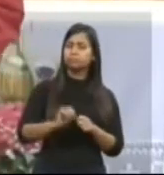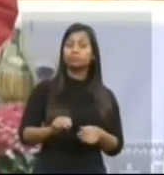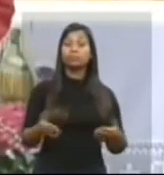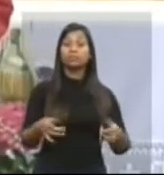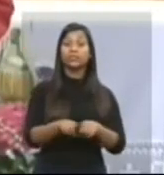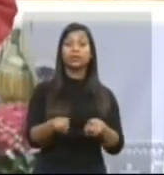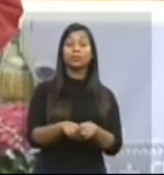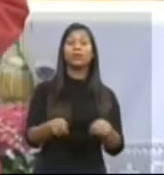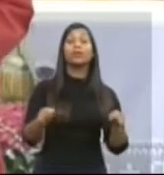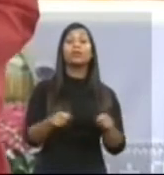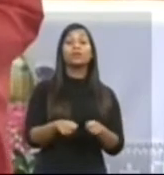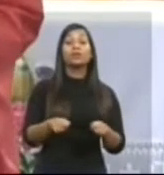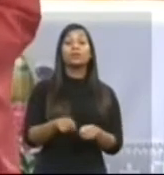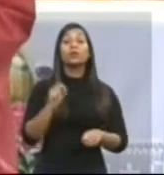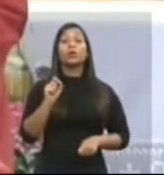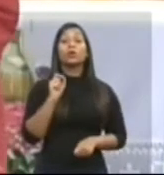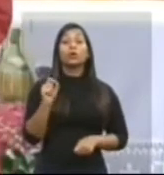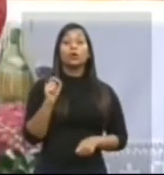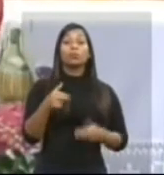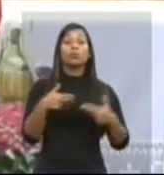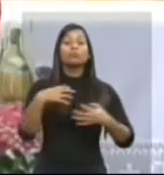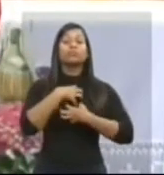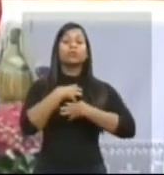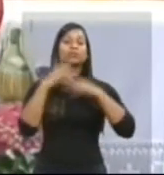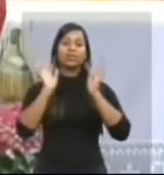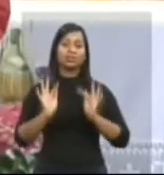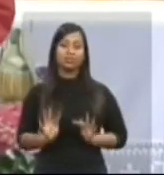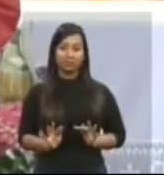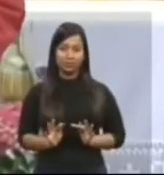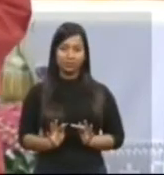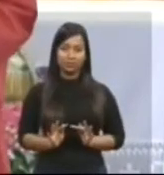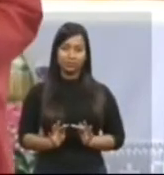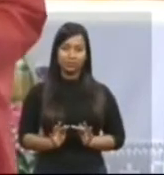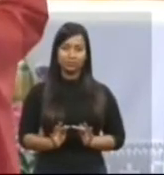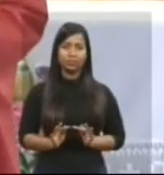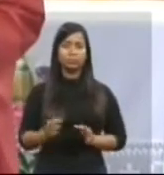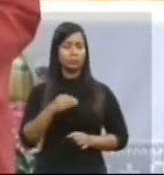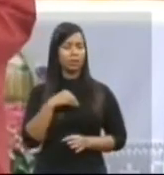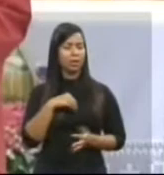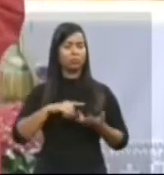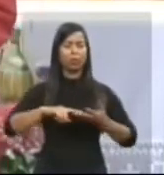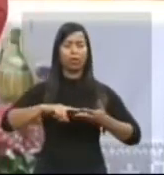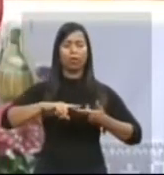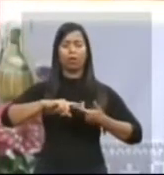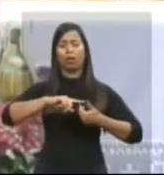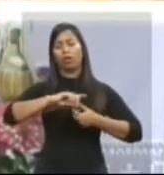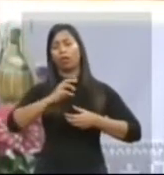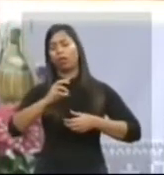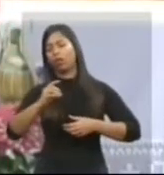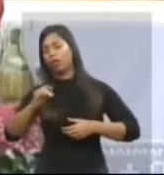E também fazendo um ato de desagravo. Tantos pecados